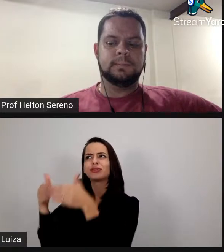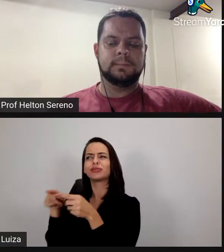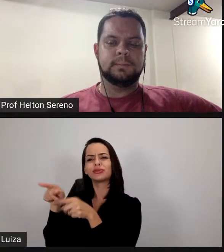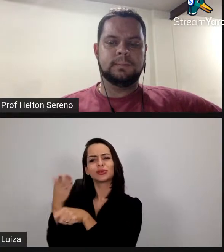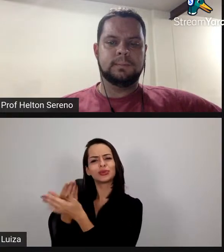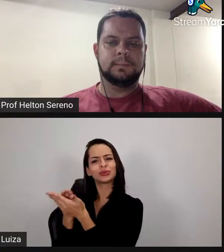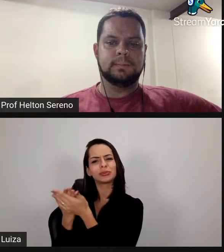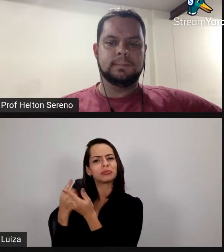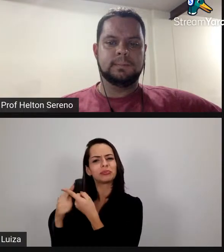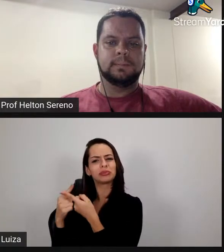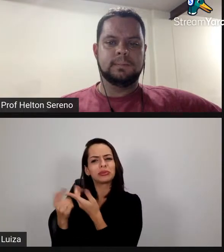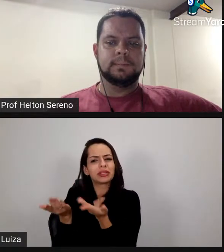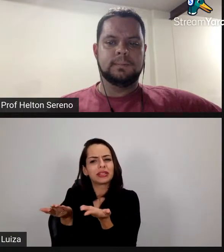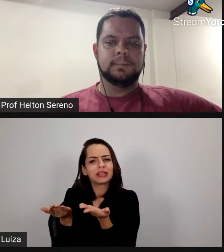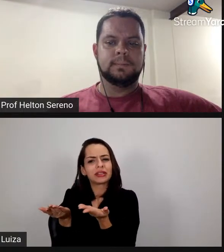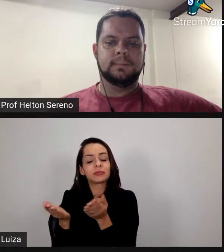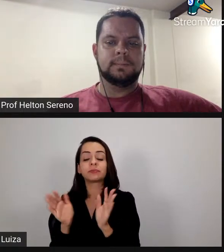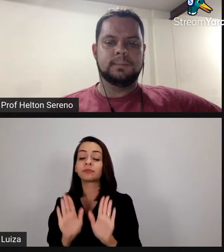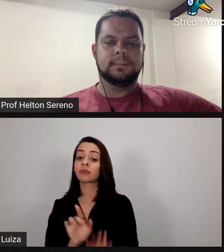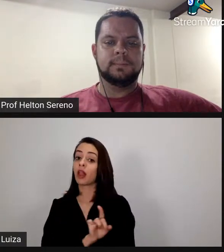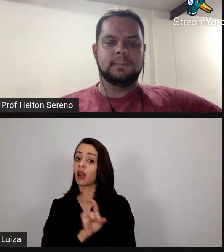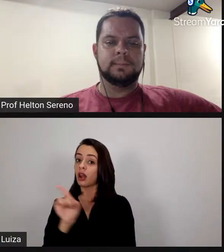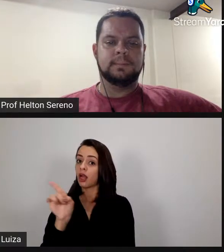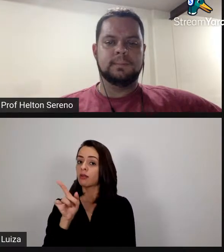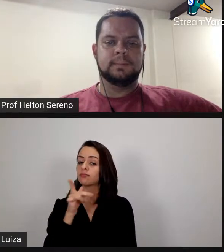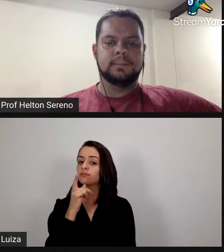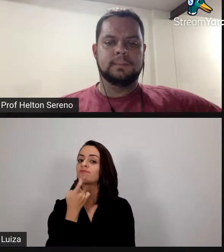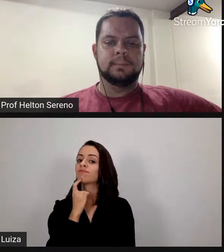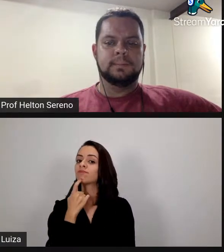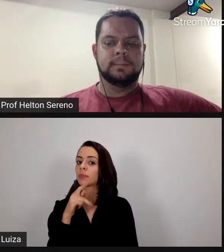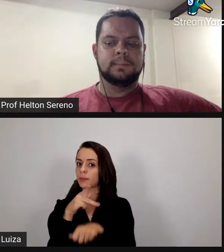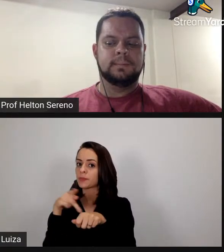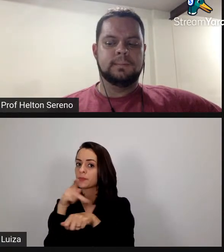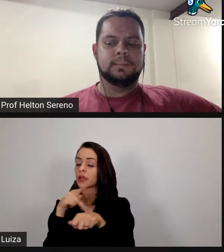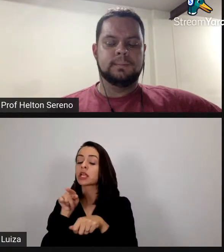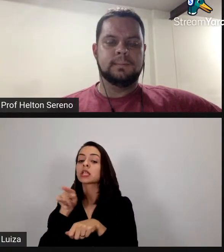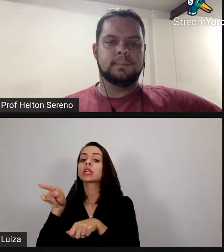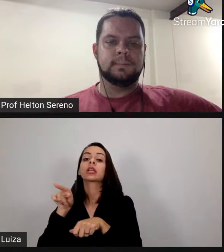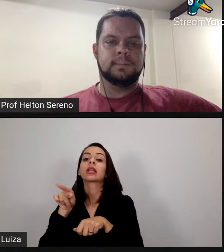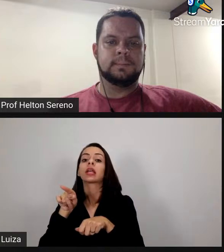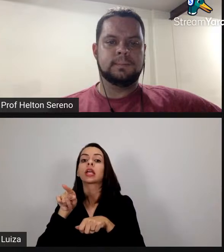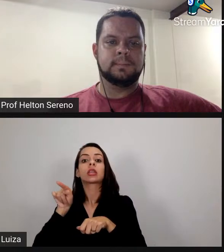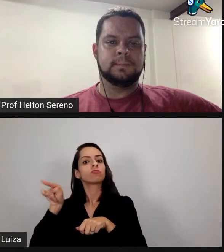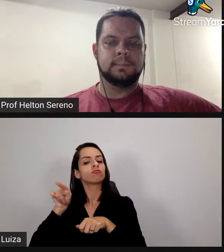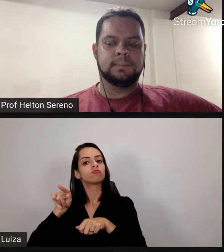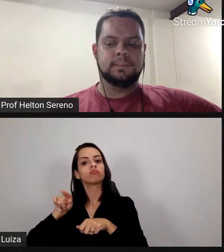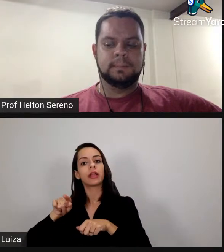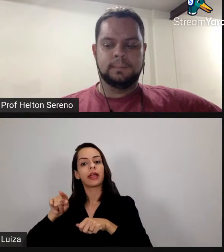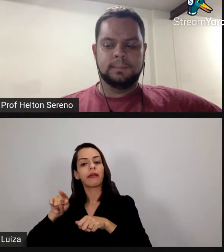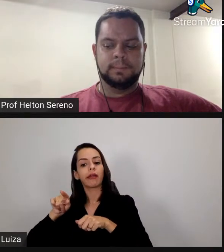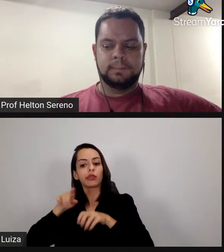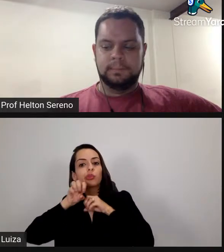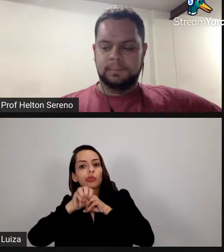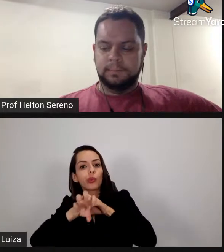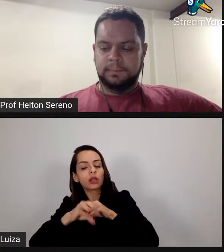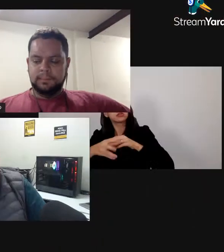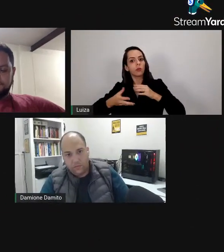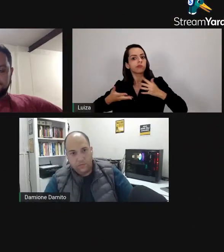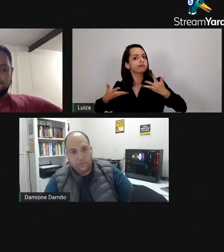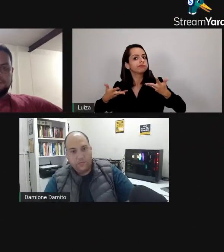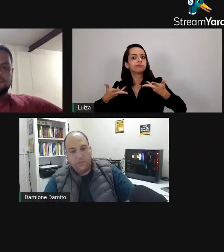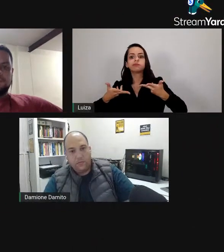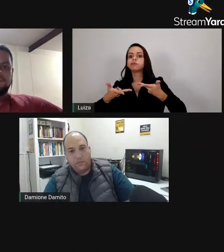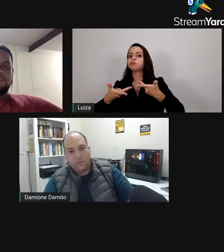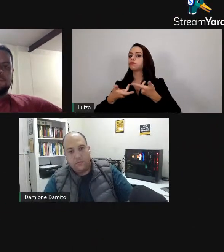educação de qualidade para todos, né? Com foco na aprendizagem ativa e colaborativa dos estudantes. E eu falo aqui de um